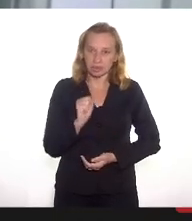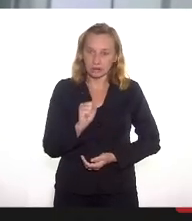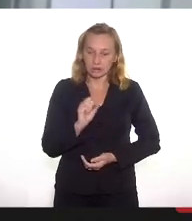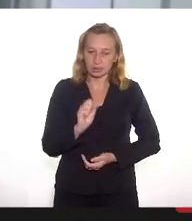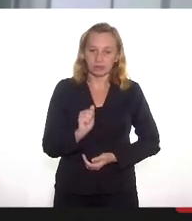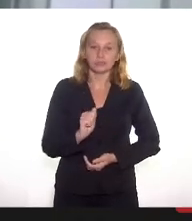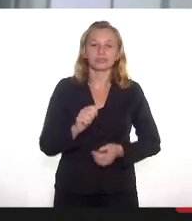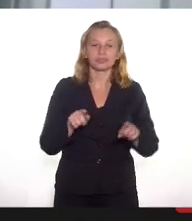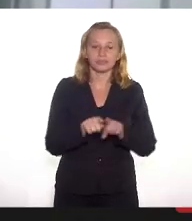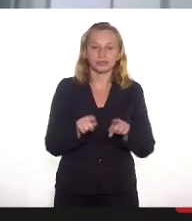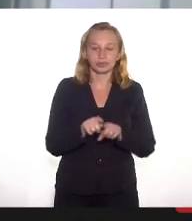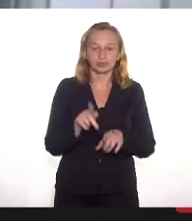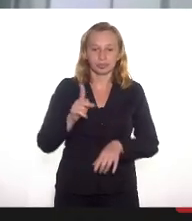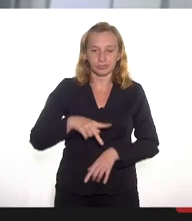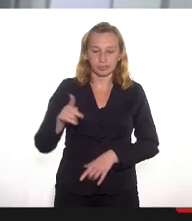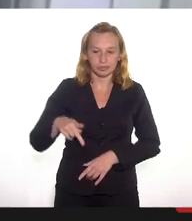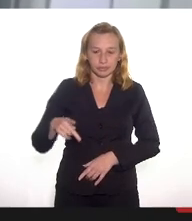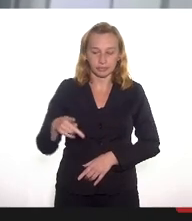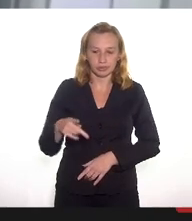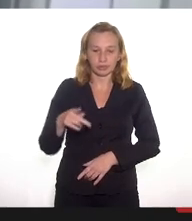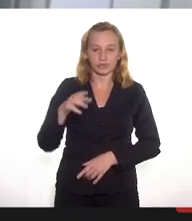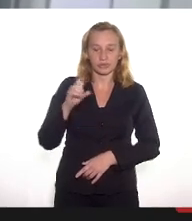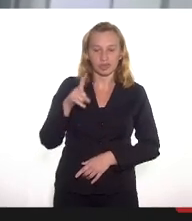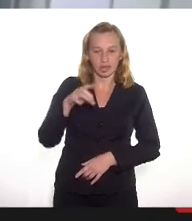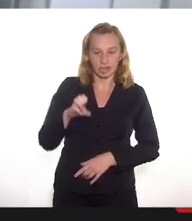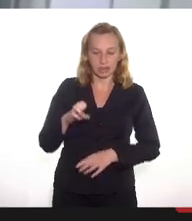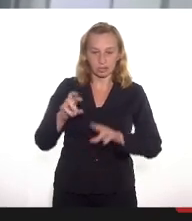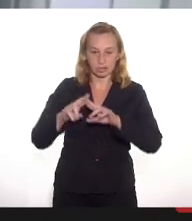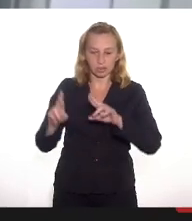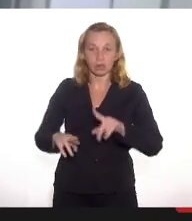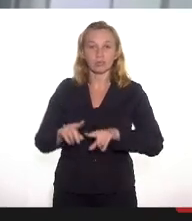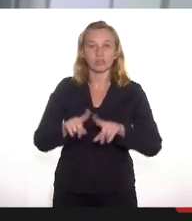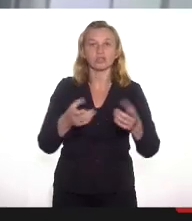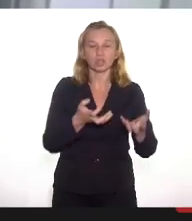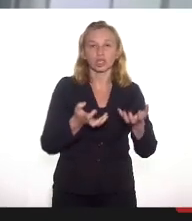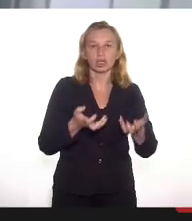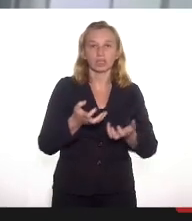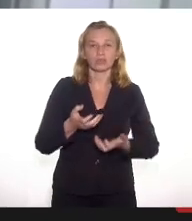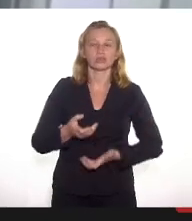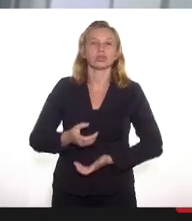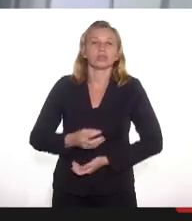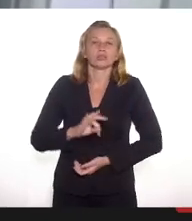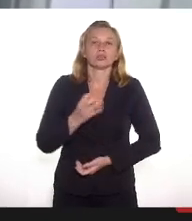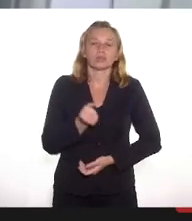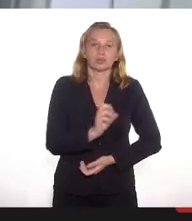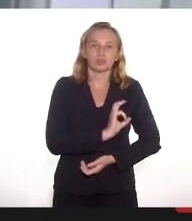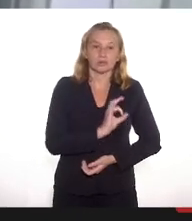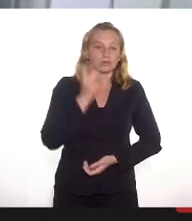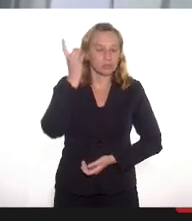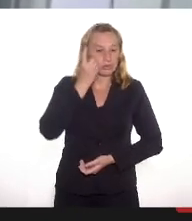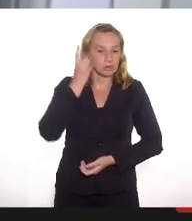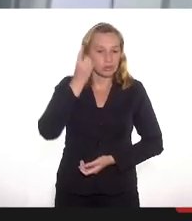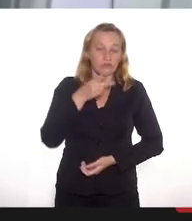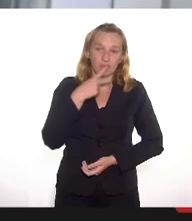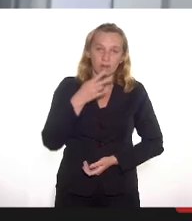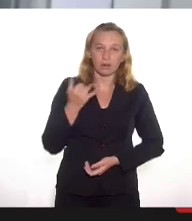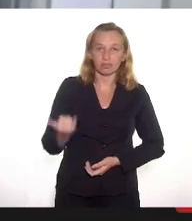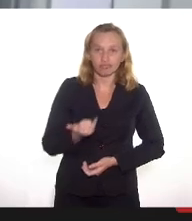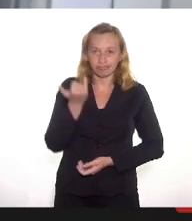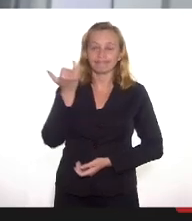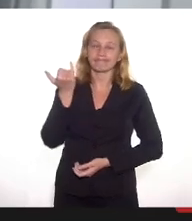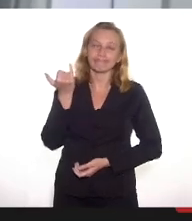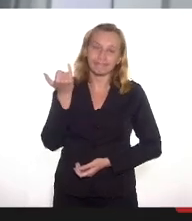ao mesmo tempo da minha colega professora Deise da UFRJ mas eu queria sobretudo de para matar Rocha dizer que é muito